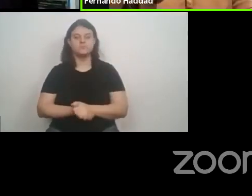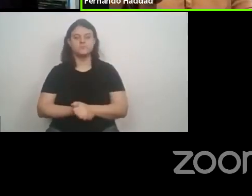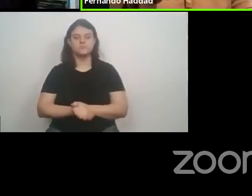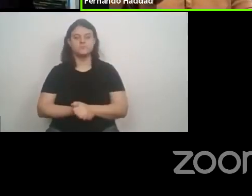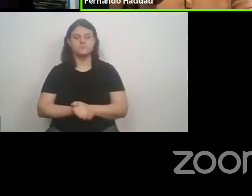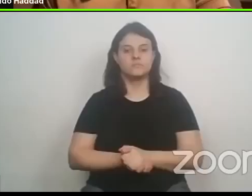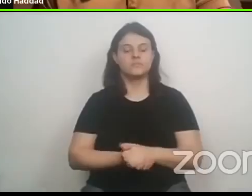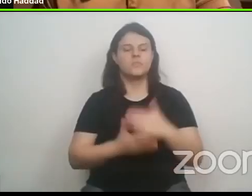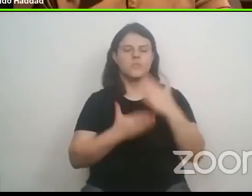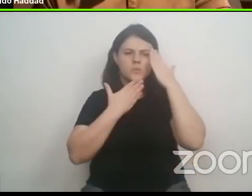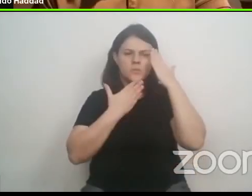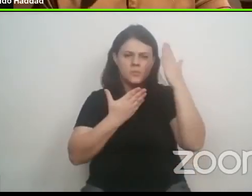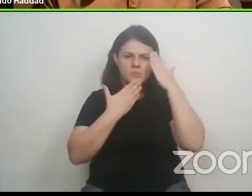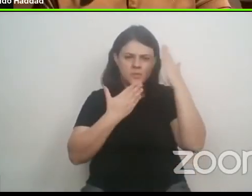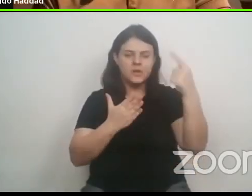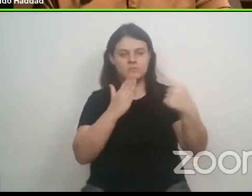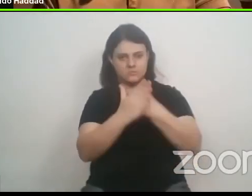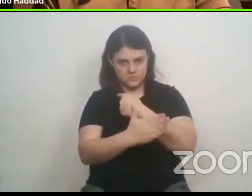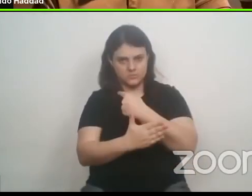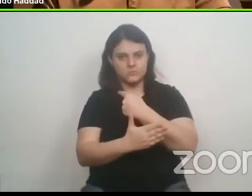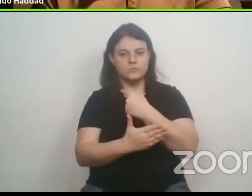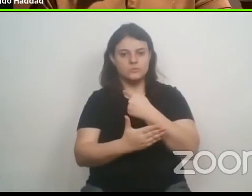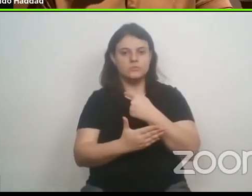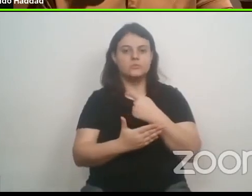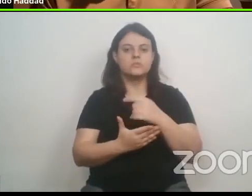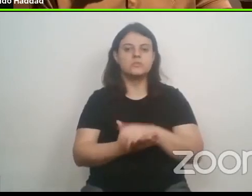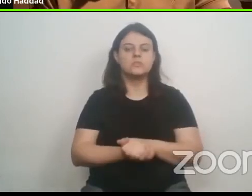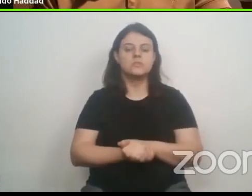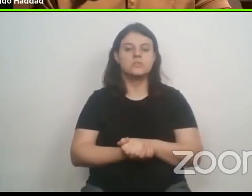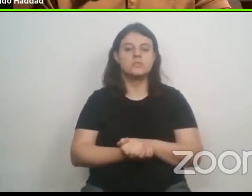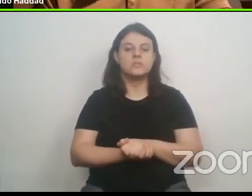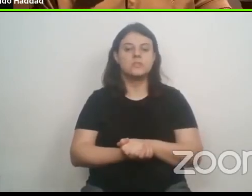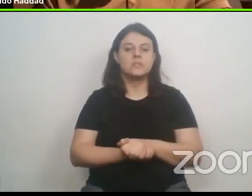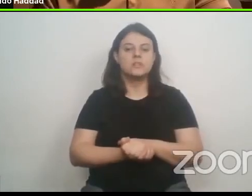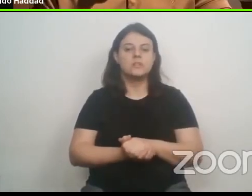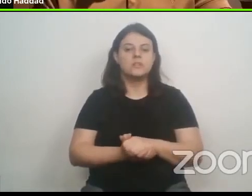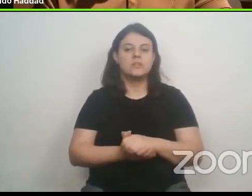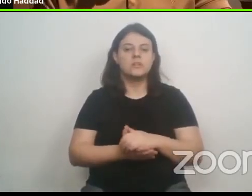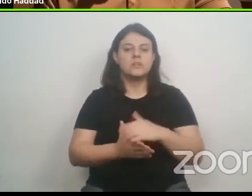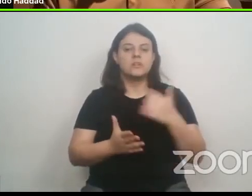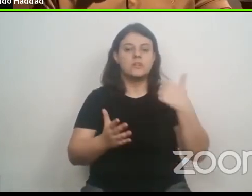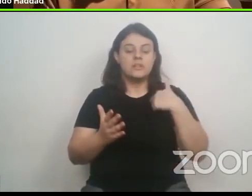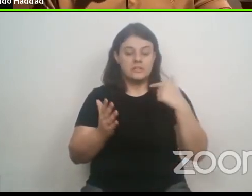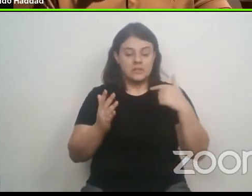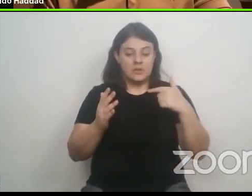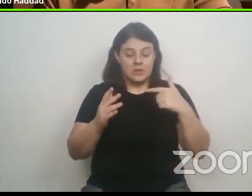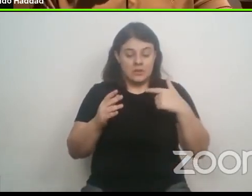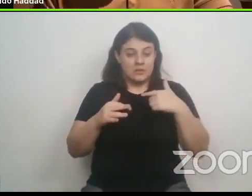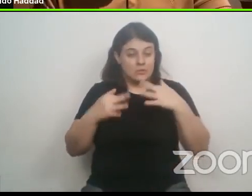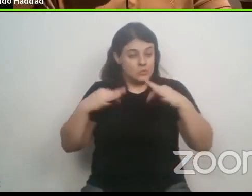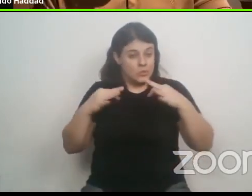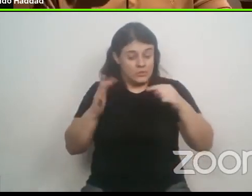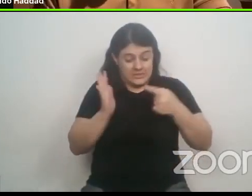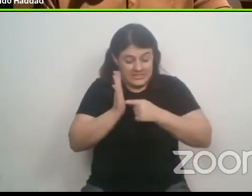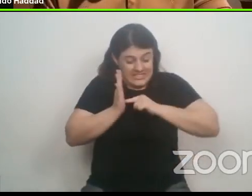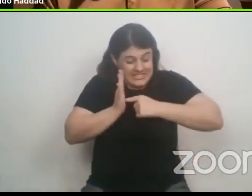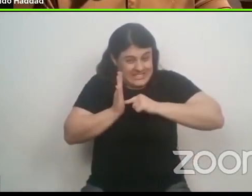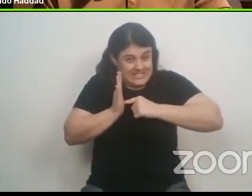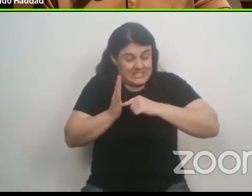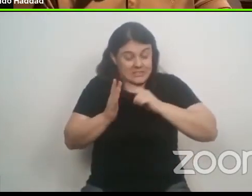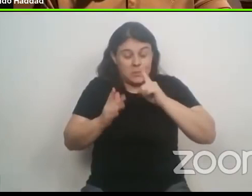Ô Marco, obrigado pela pergunta. Rui Falcão, acho que pôs o dedo na ferida, talvez na maior ferida,